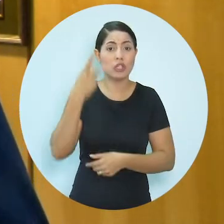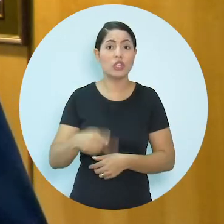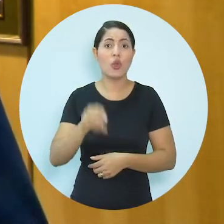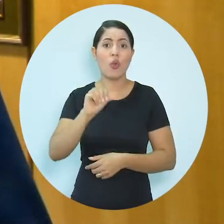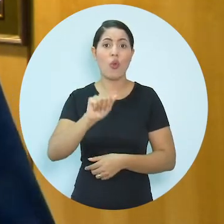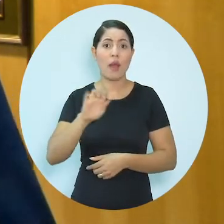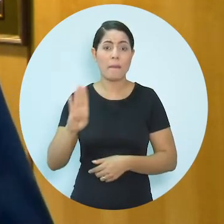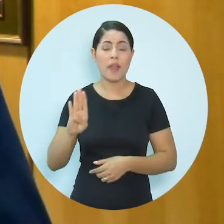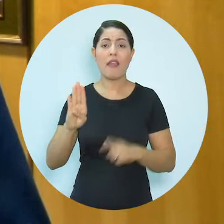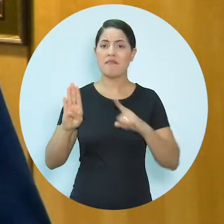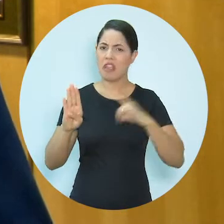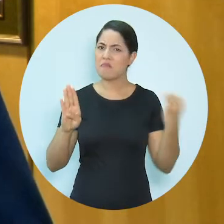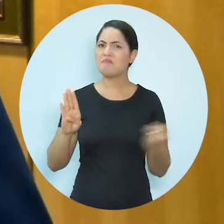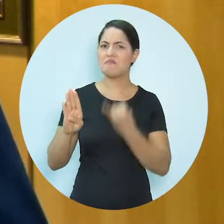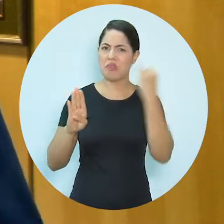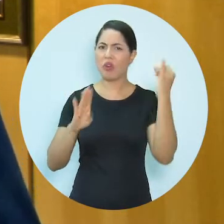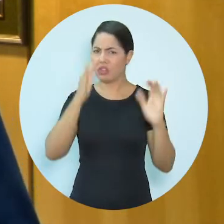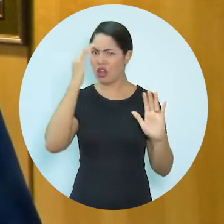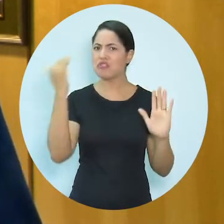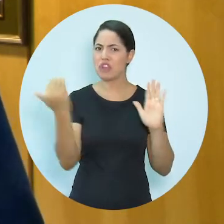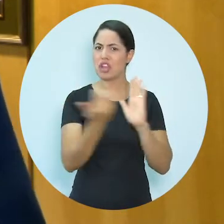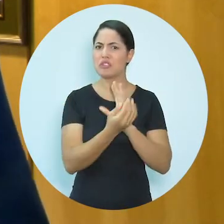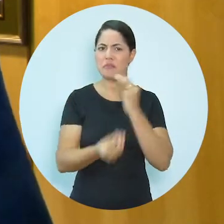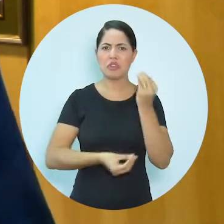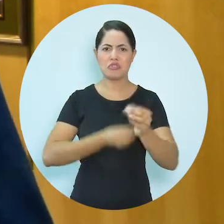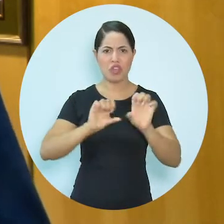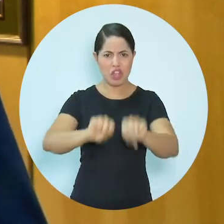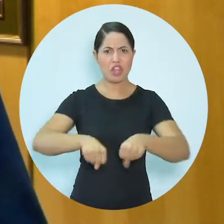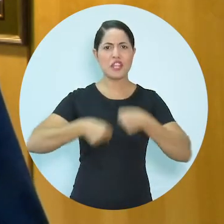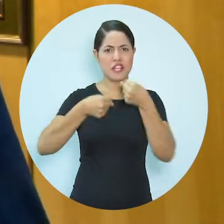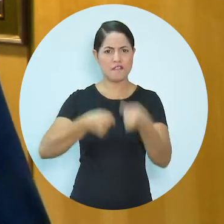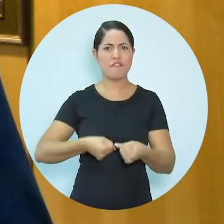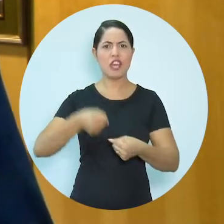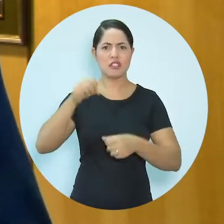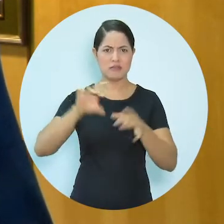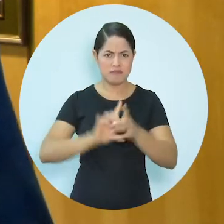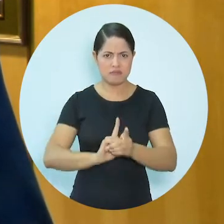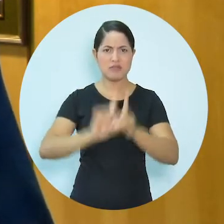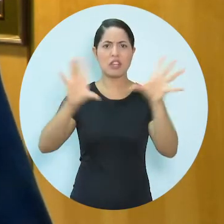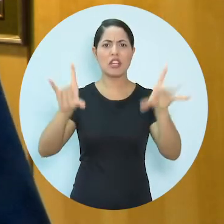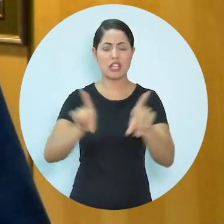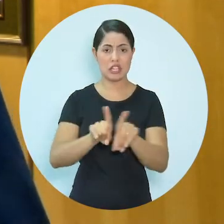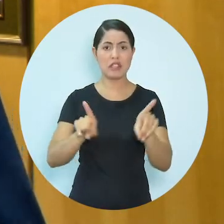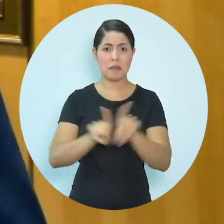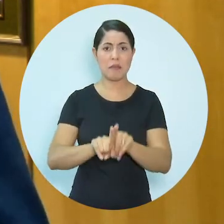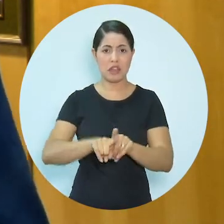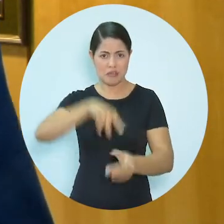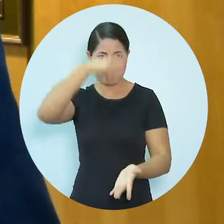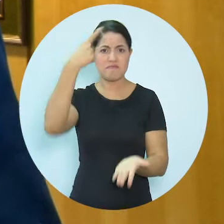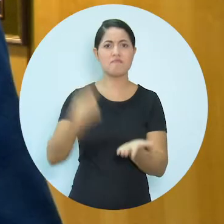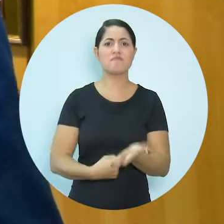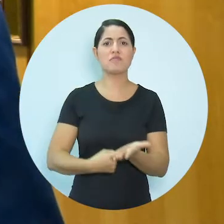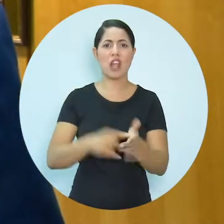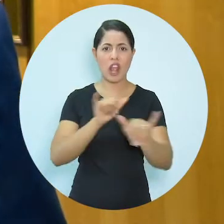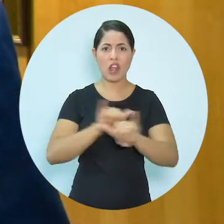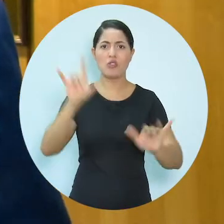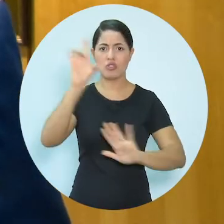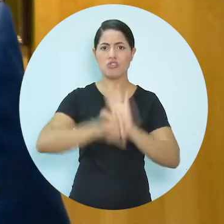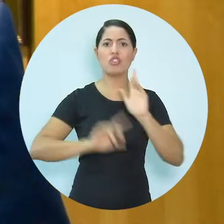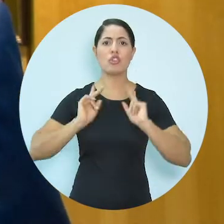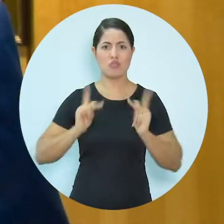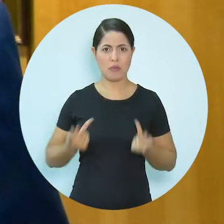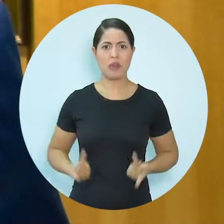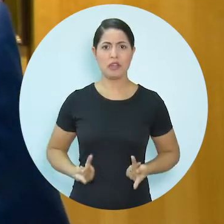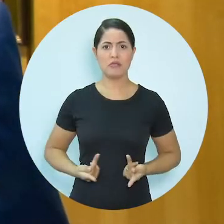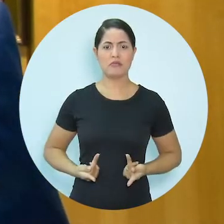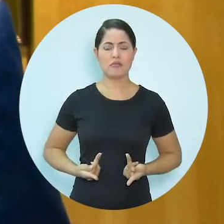mundo, acreditada, respeitada, com um histórico de lutas em defesa da democracia e da promoção, afirmação